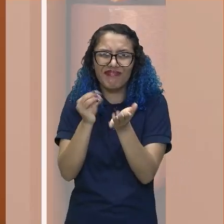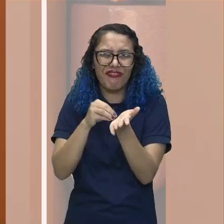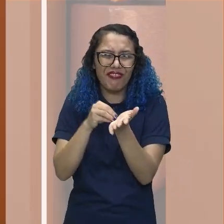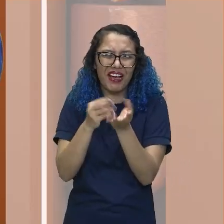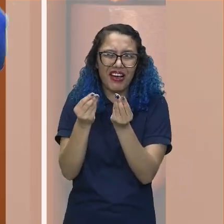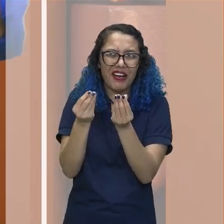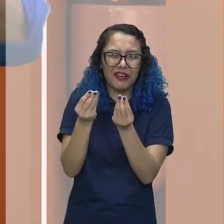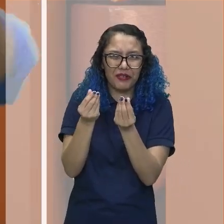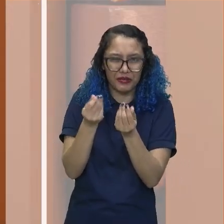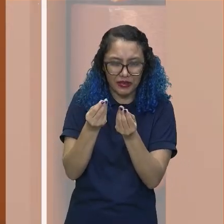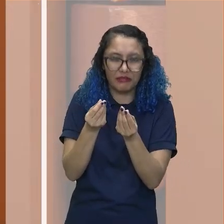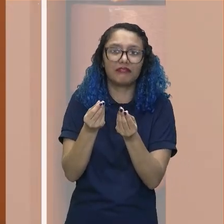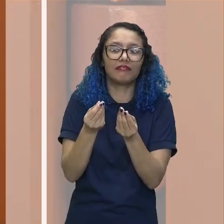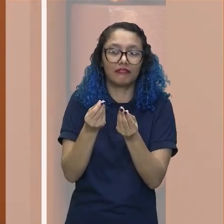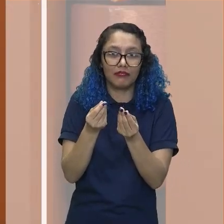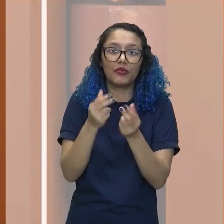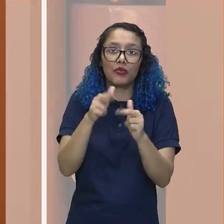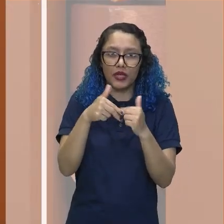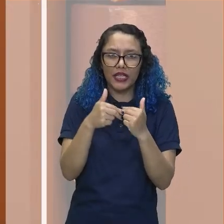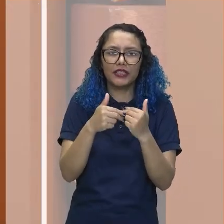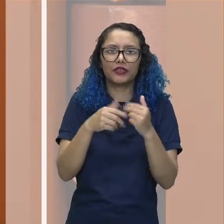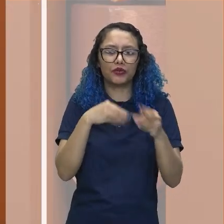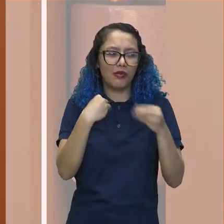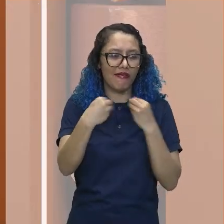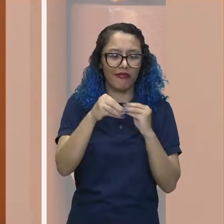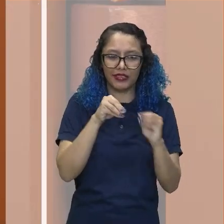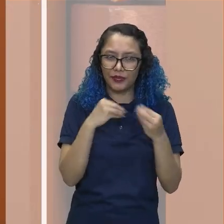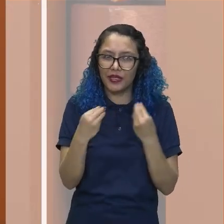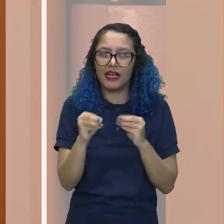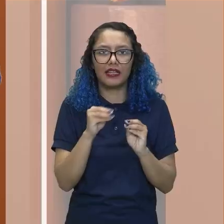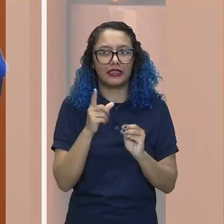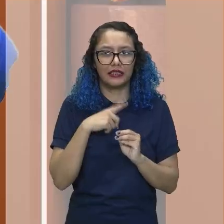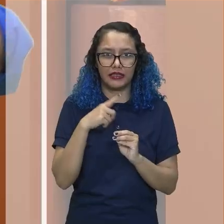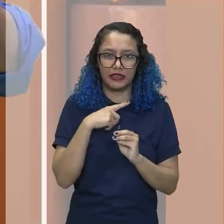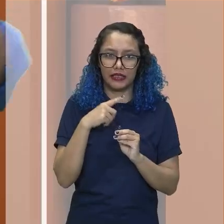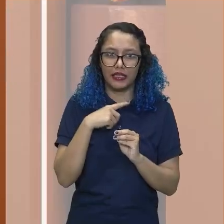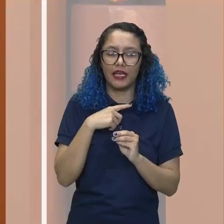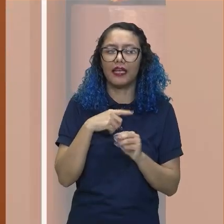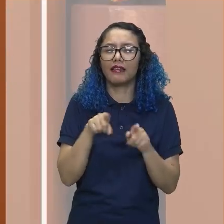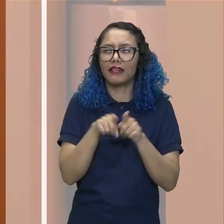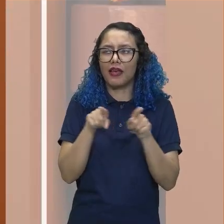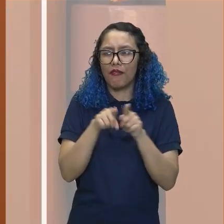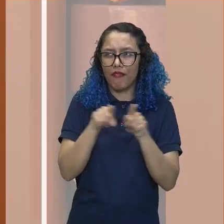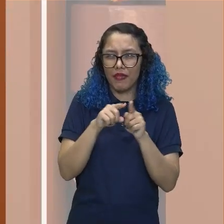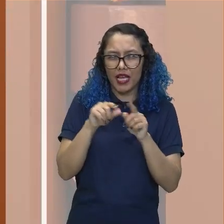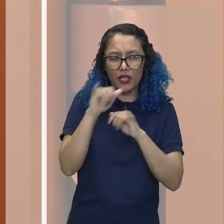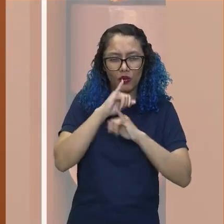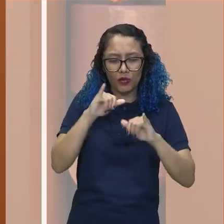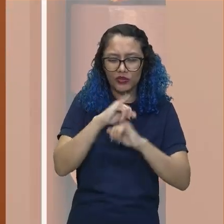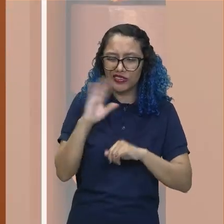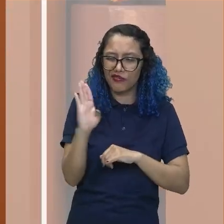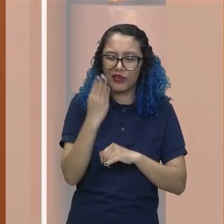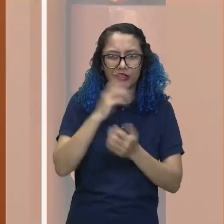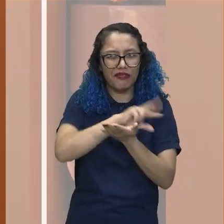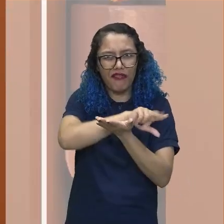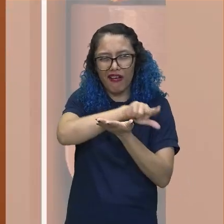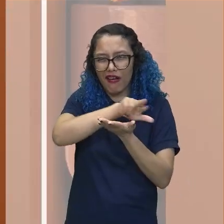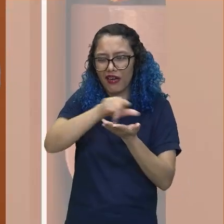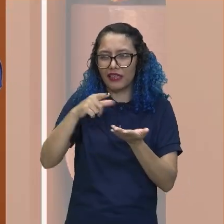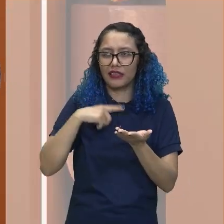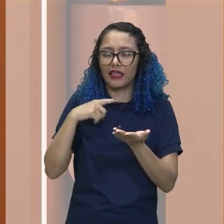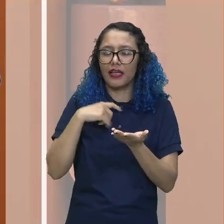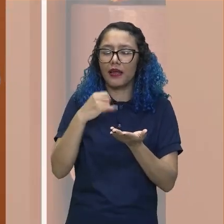Então, existe uma relatividade muito grande, existe uma onda de fake news muito grande, aonde a gente não sabe